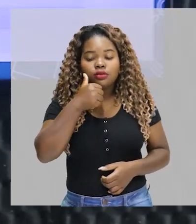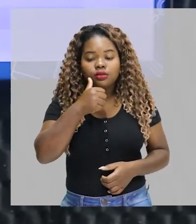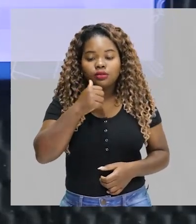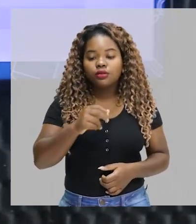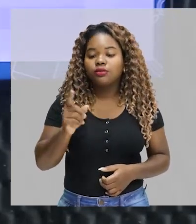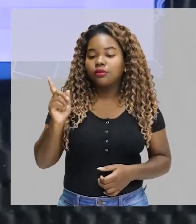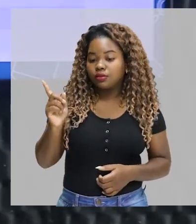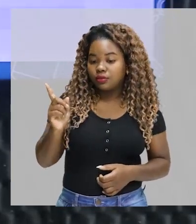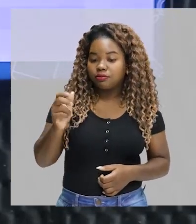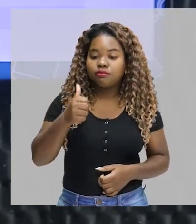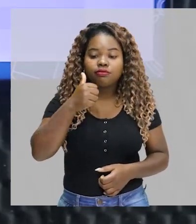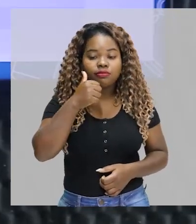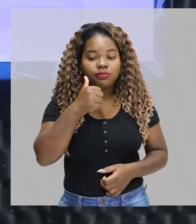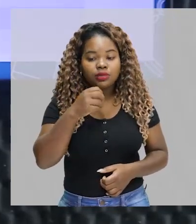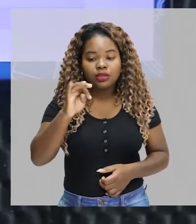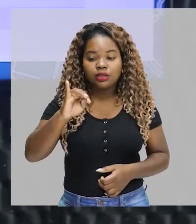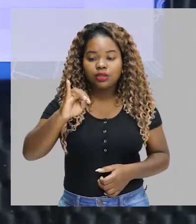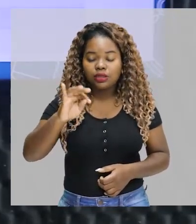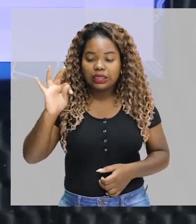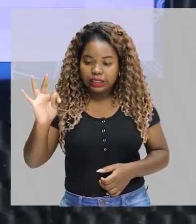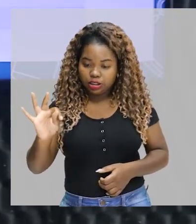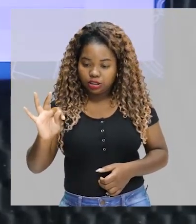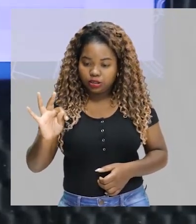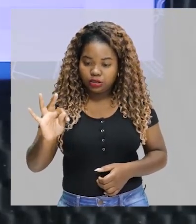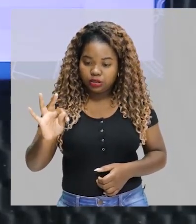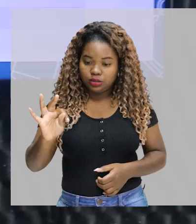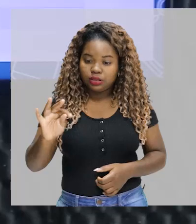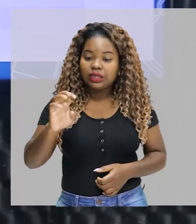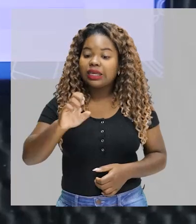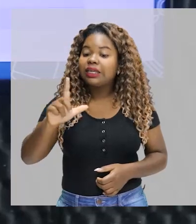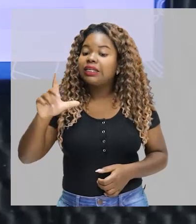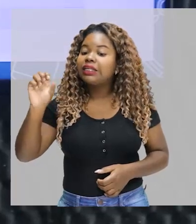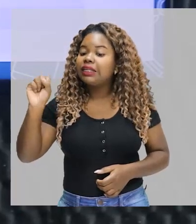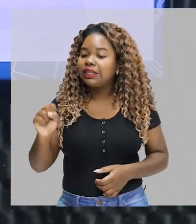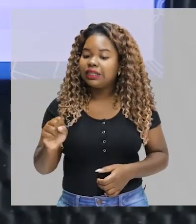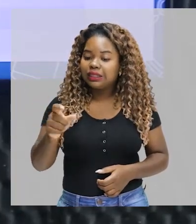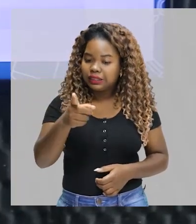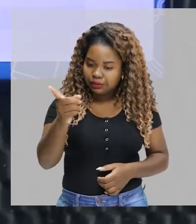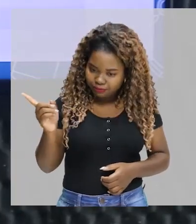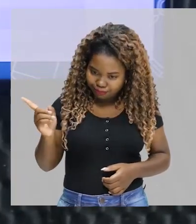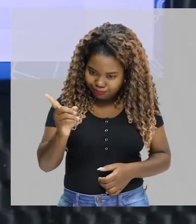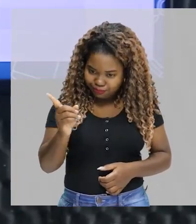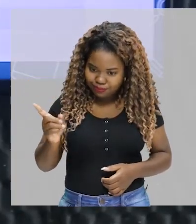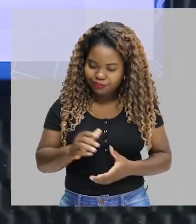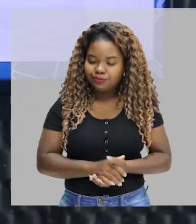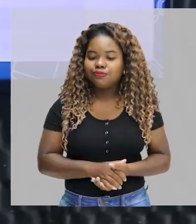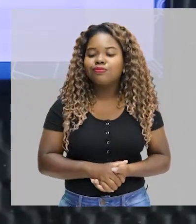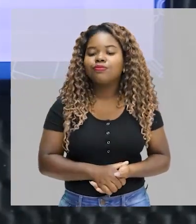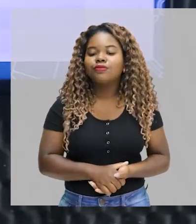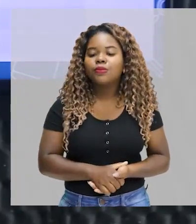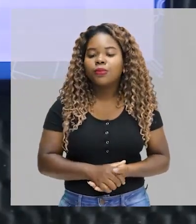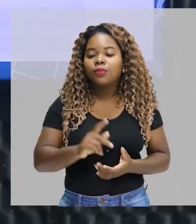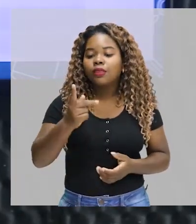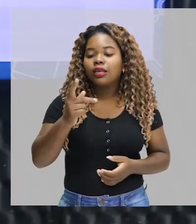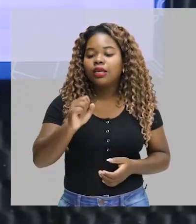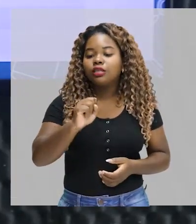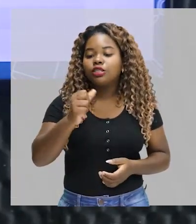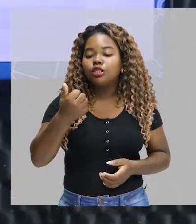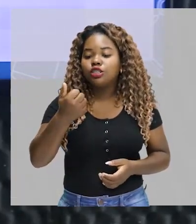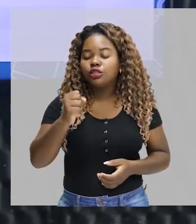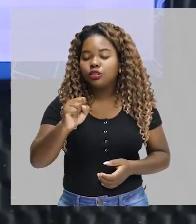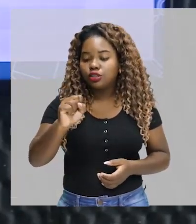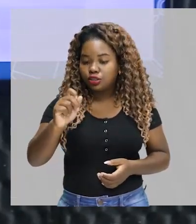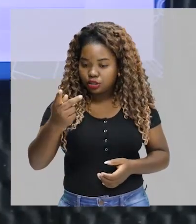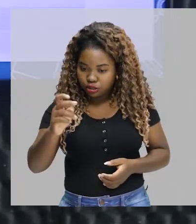it. He, ele, usado apenas para pessoa do sexo masculino. She, ela,